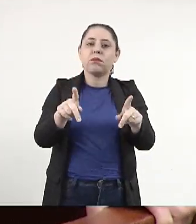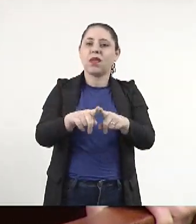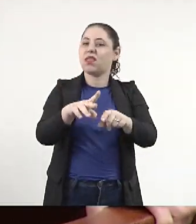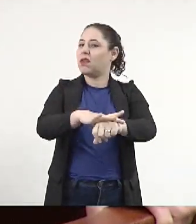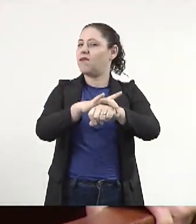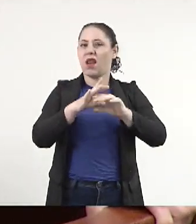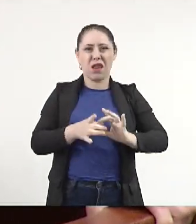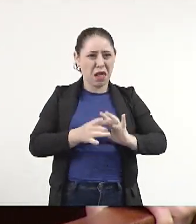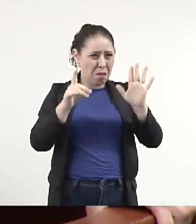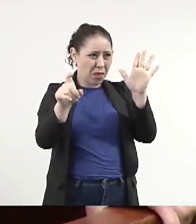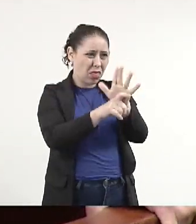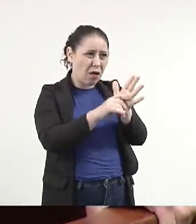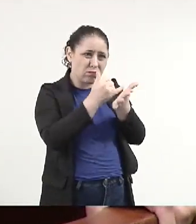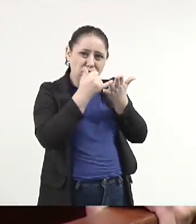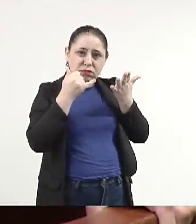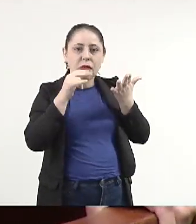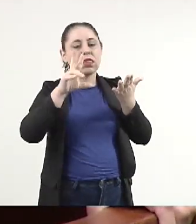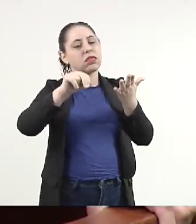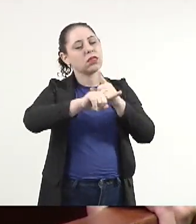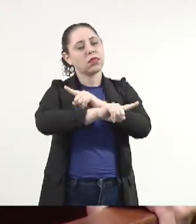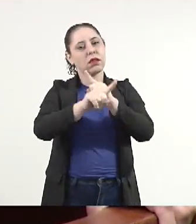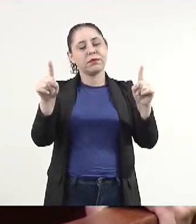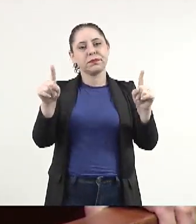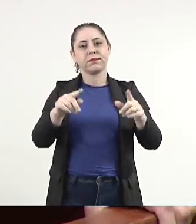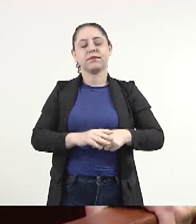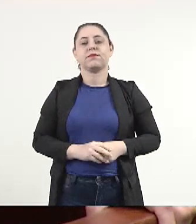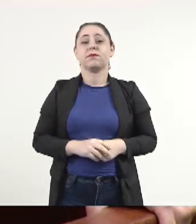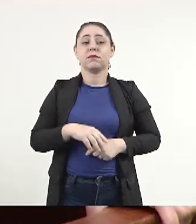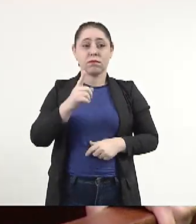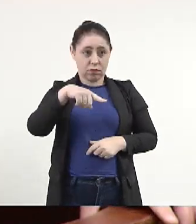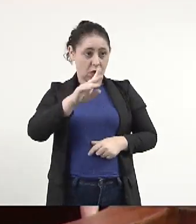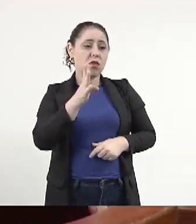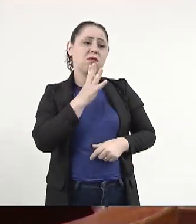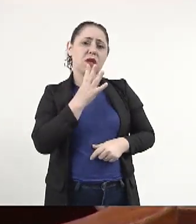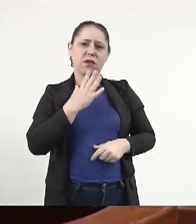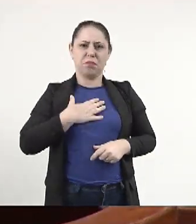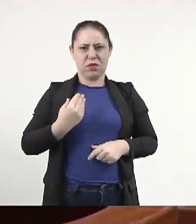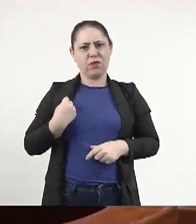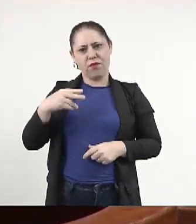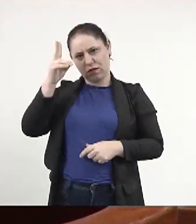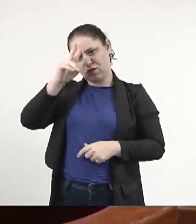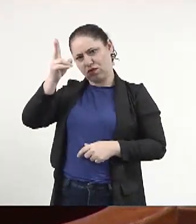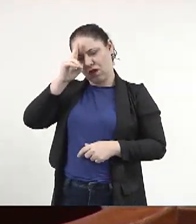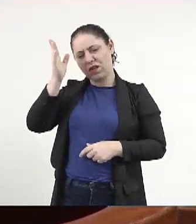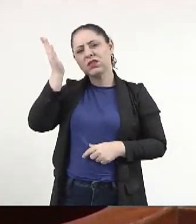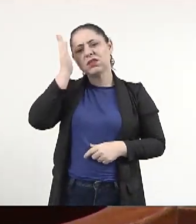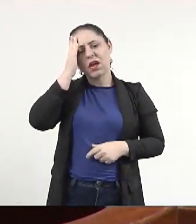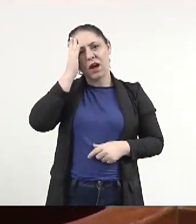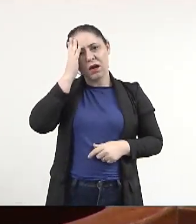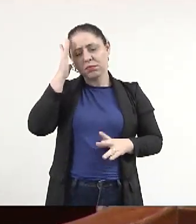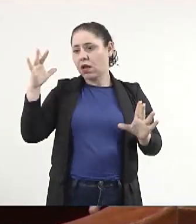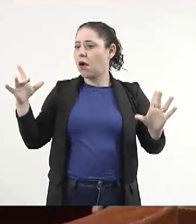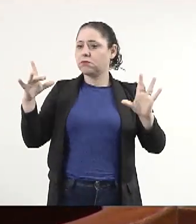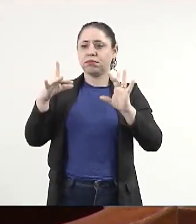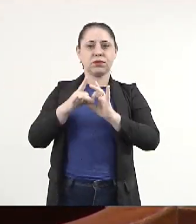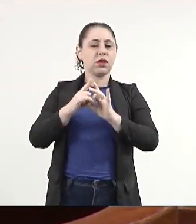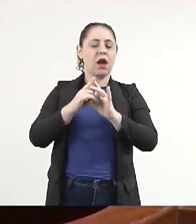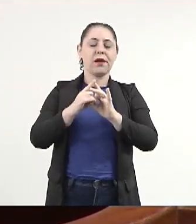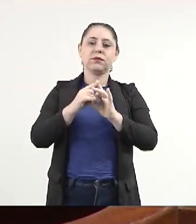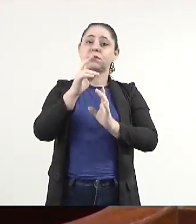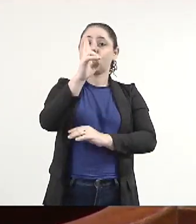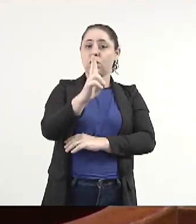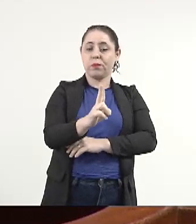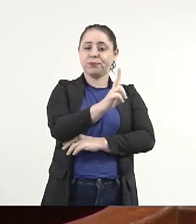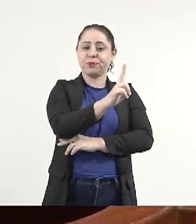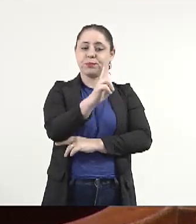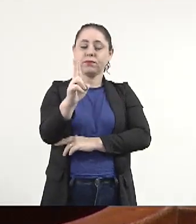defendo a liberação das drogas. E quem conhece a minha vida, a minha história, minha ligação com a